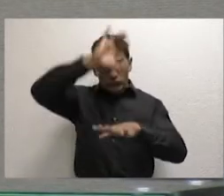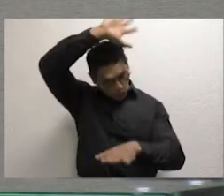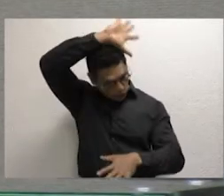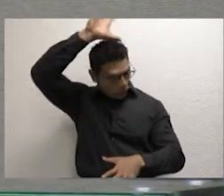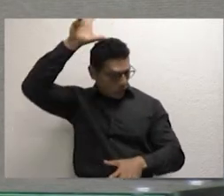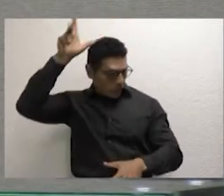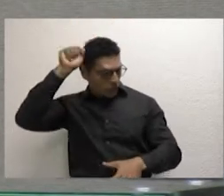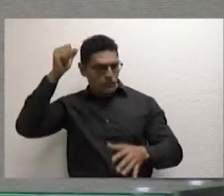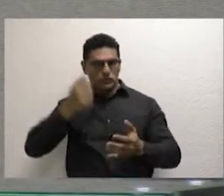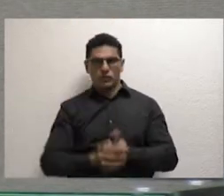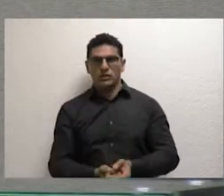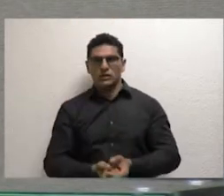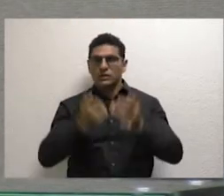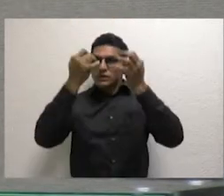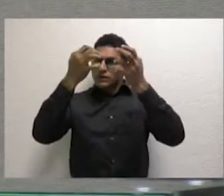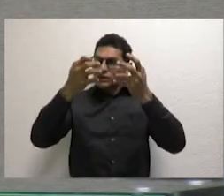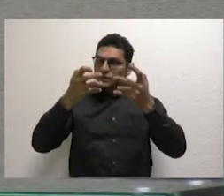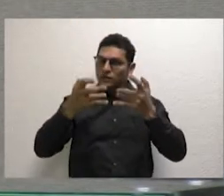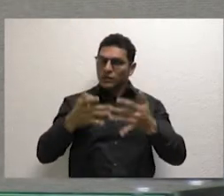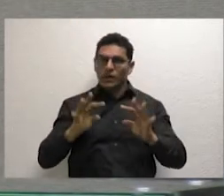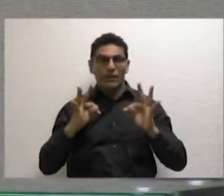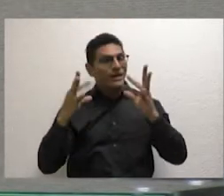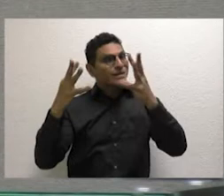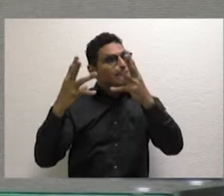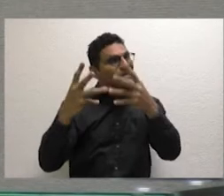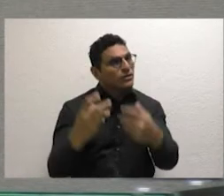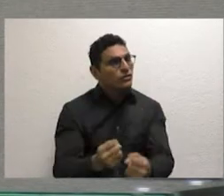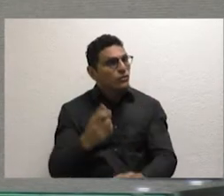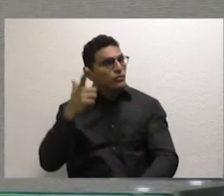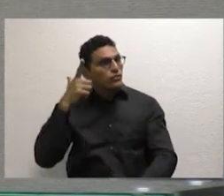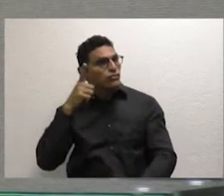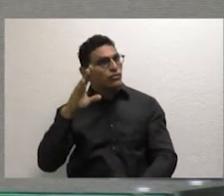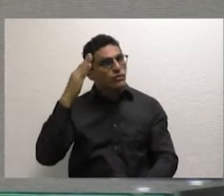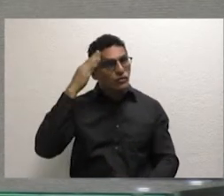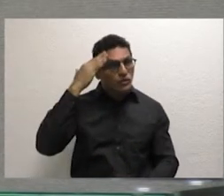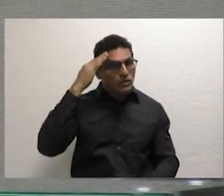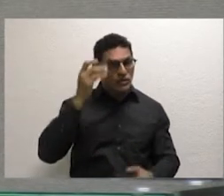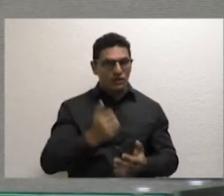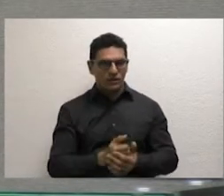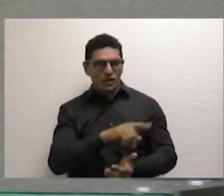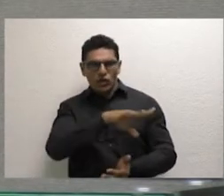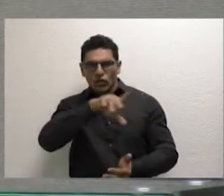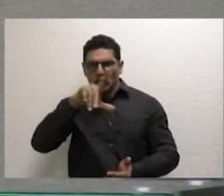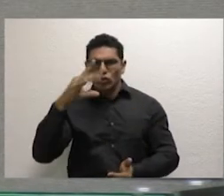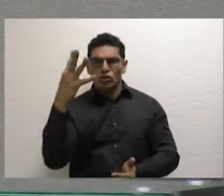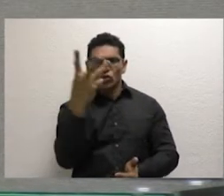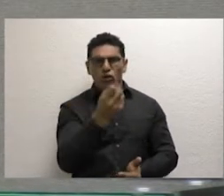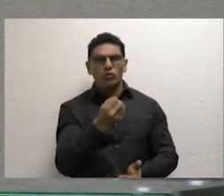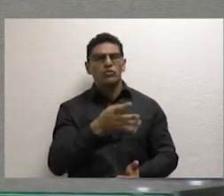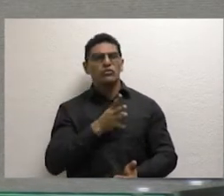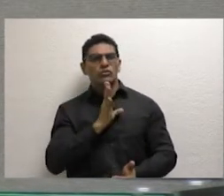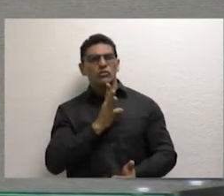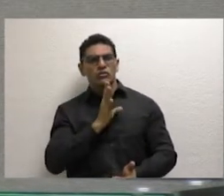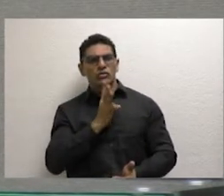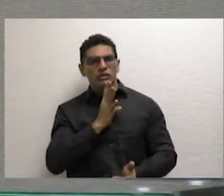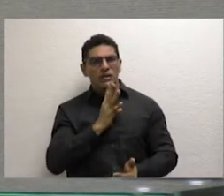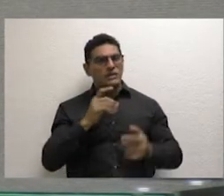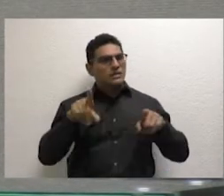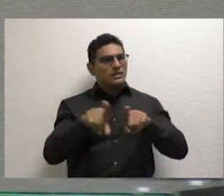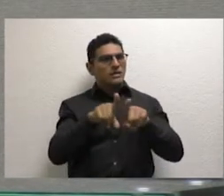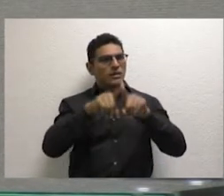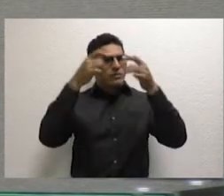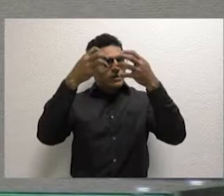para o conhecimento dos deputados, eu sei que a maioria conhece e sabe disso, mas também para esclarecer a